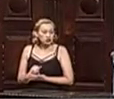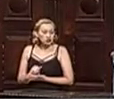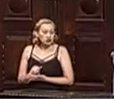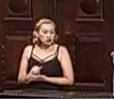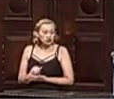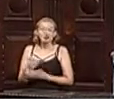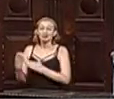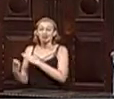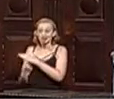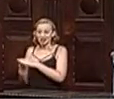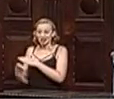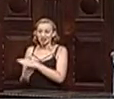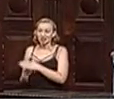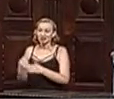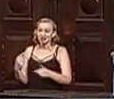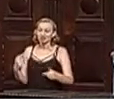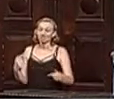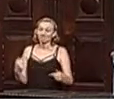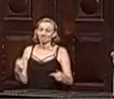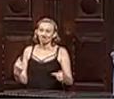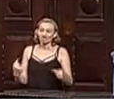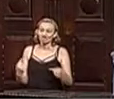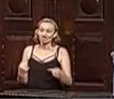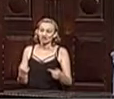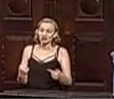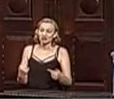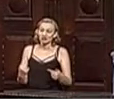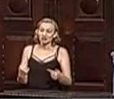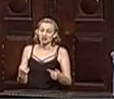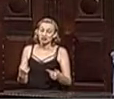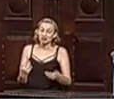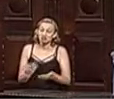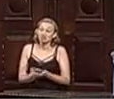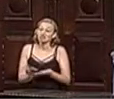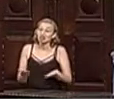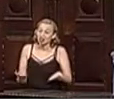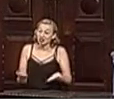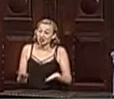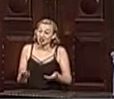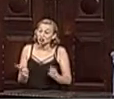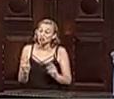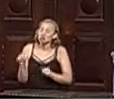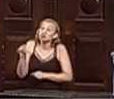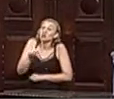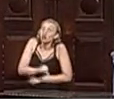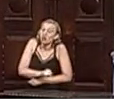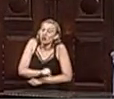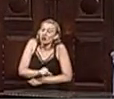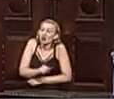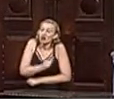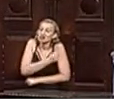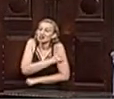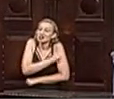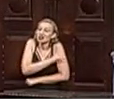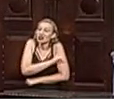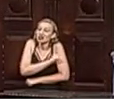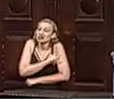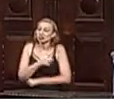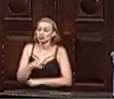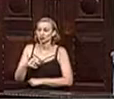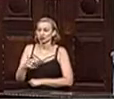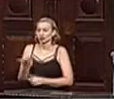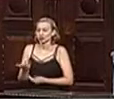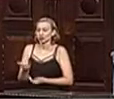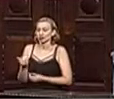certamente deverá ser prejudicada. E o que é pior, a população a cidade do Rio de Janeiro vai ser prejudicada se